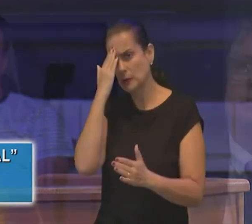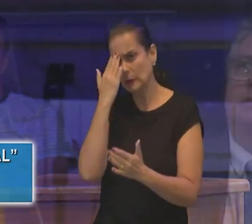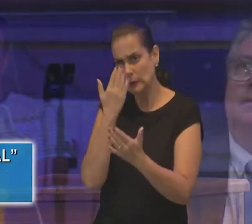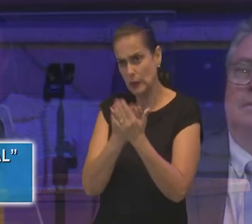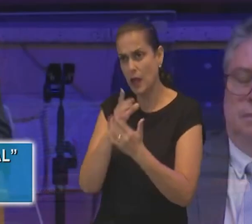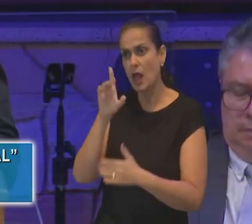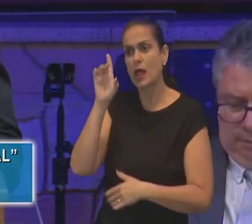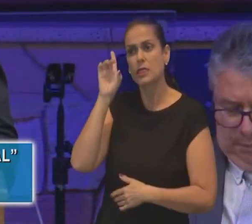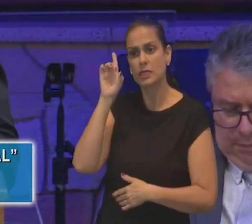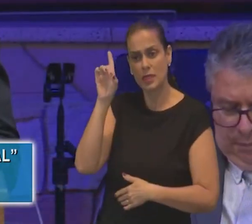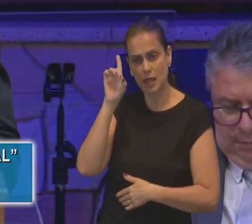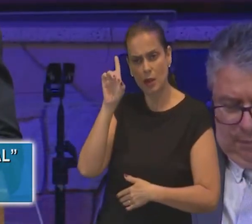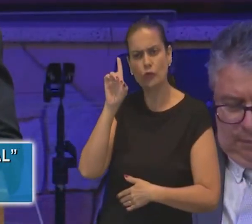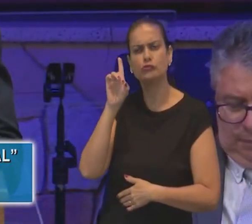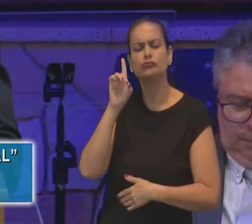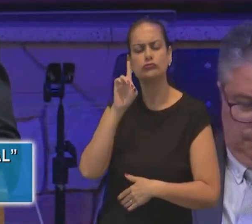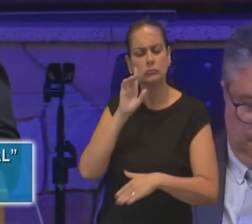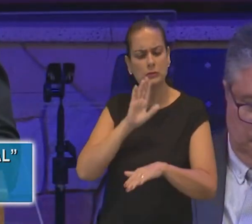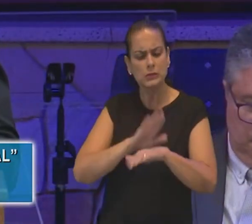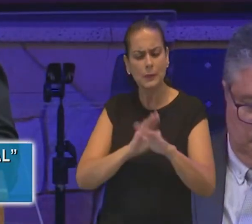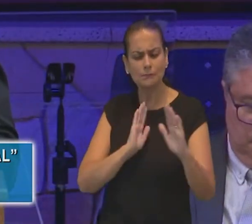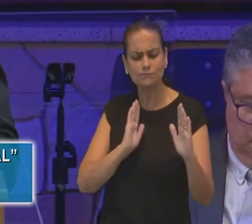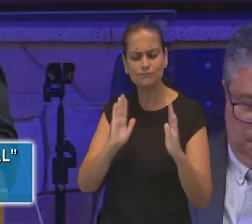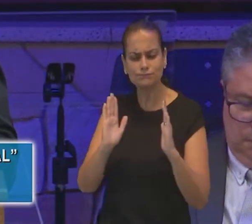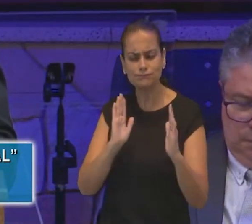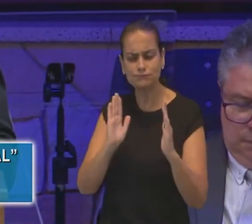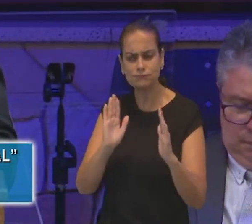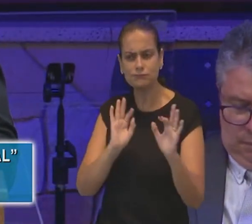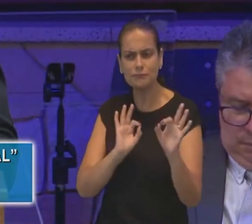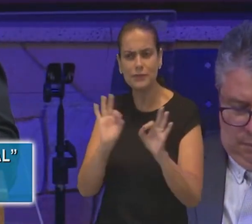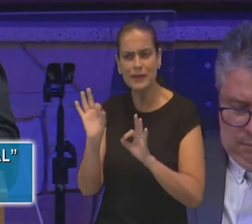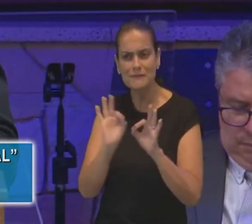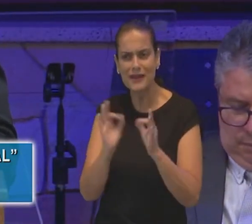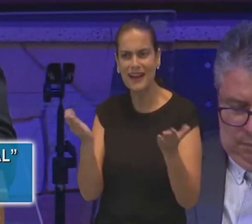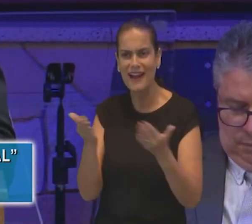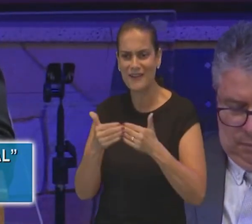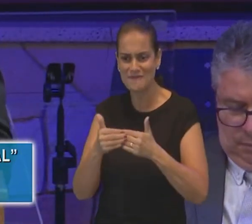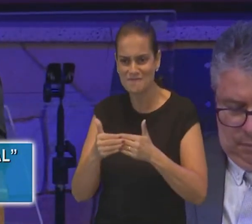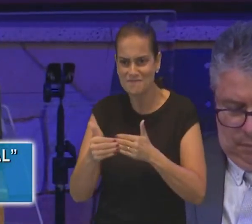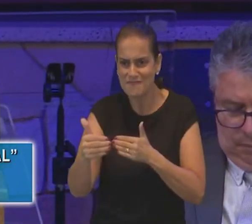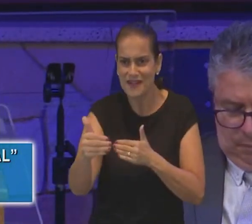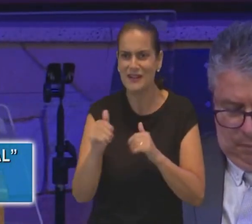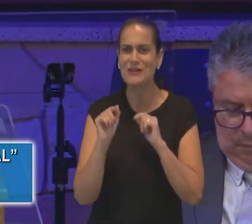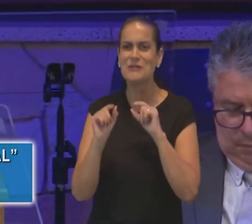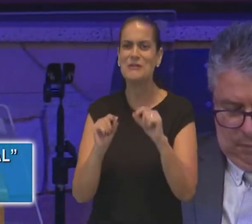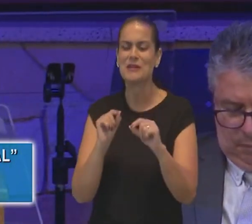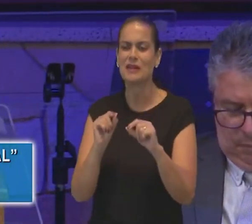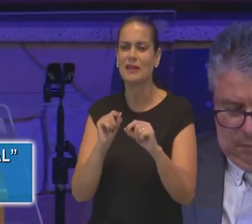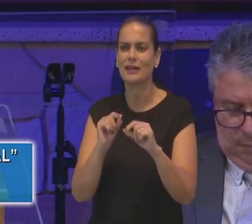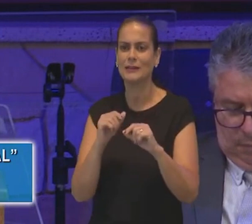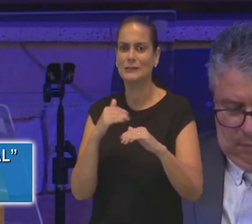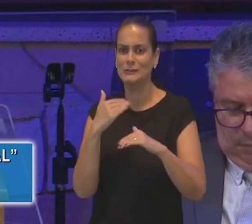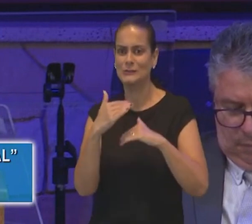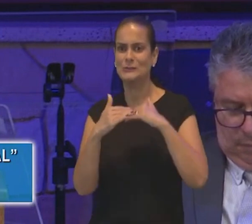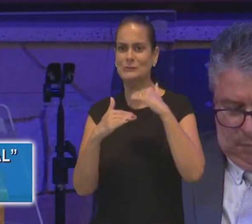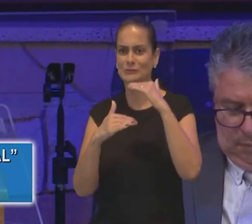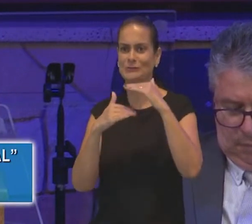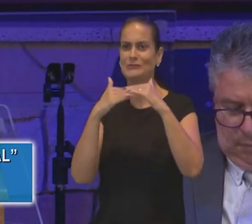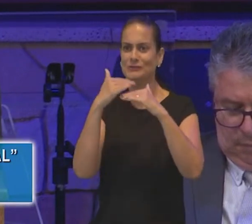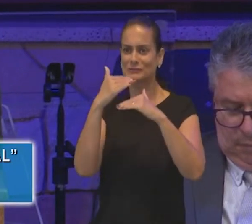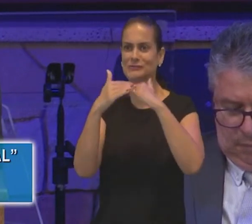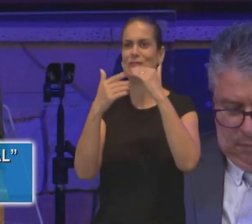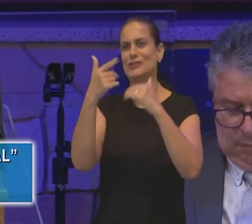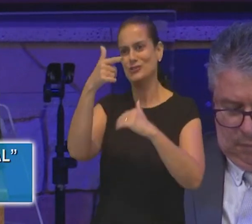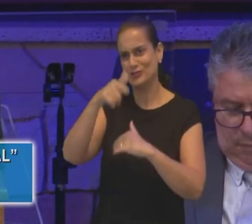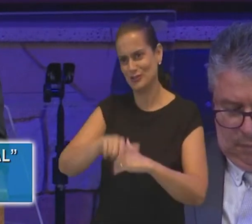que Deus está reservando esse tempo agora para colocar o negócio para